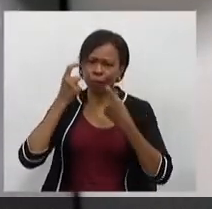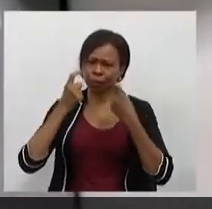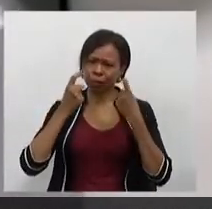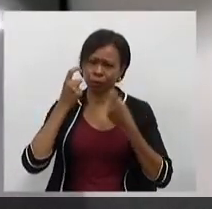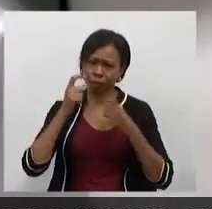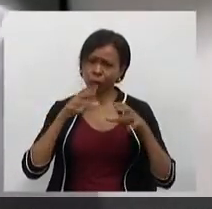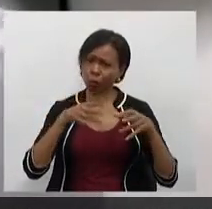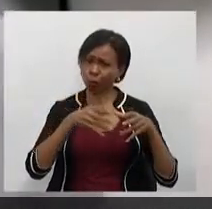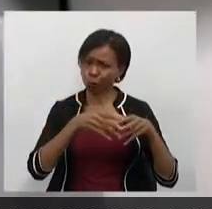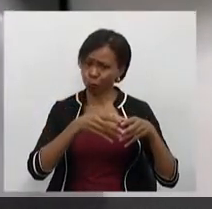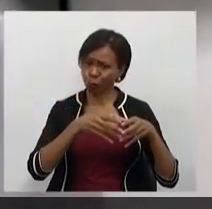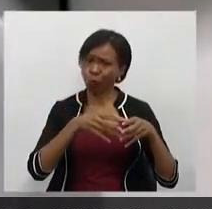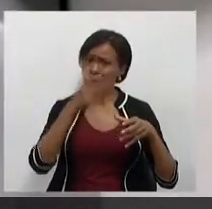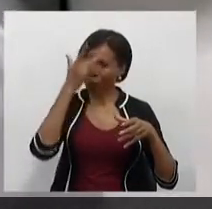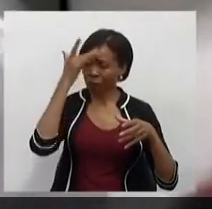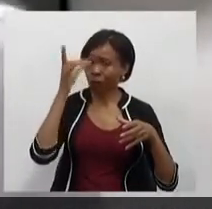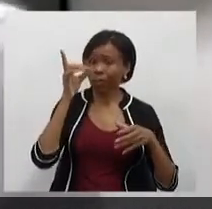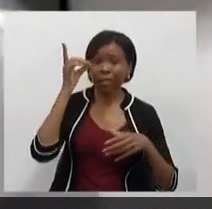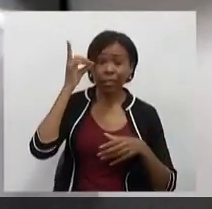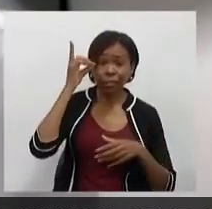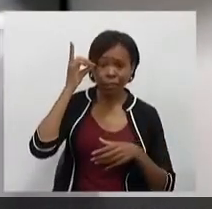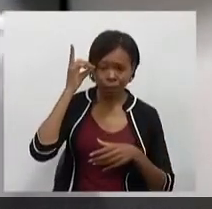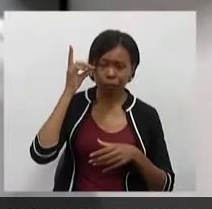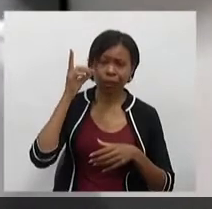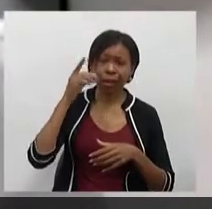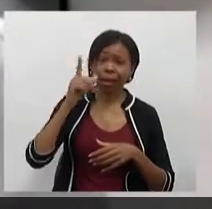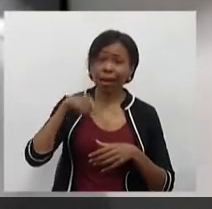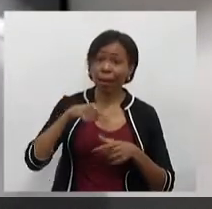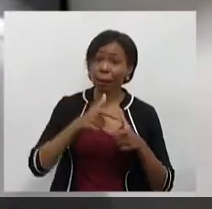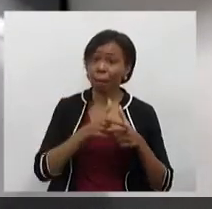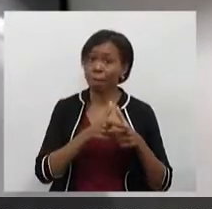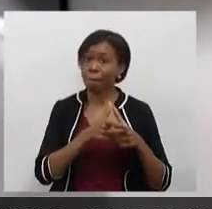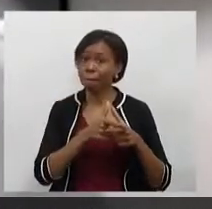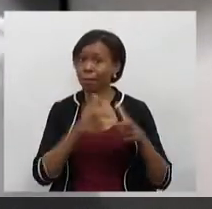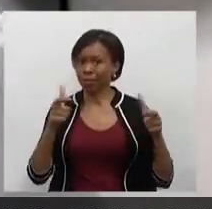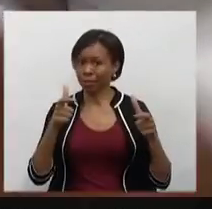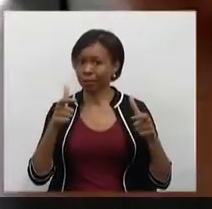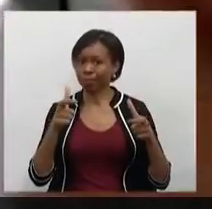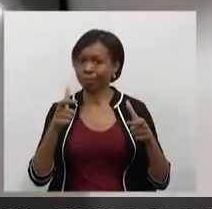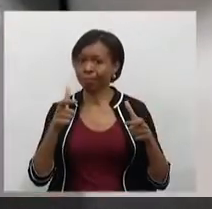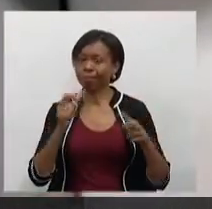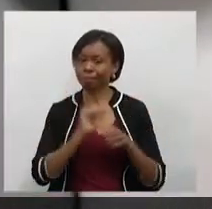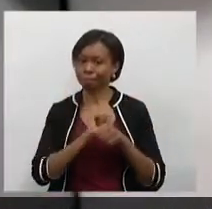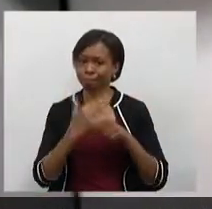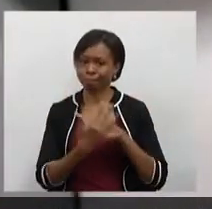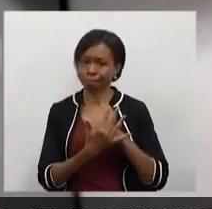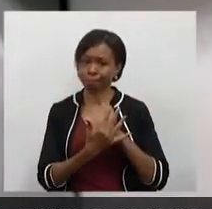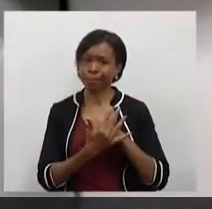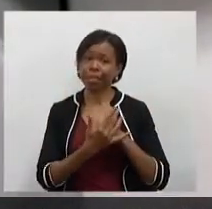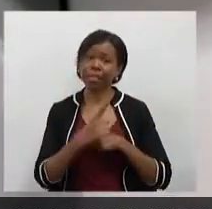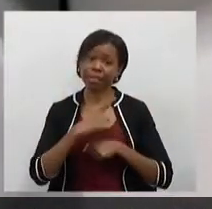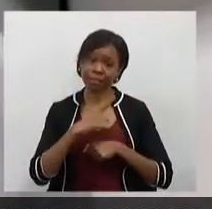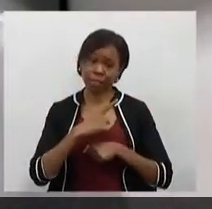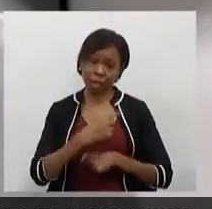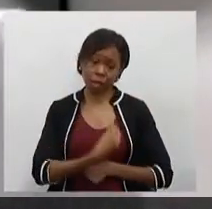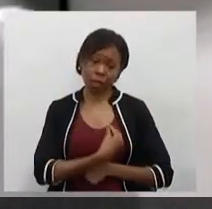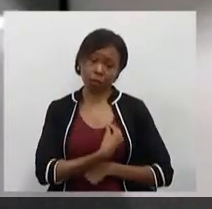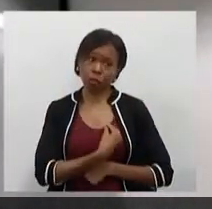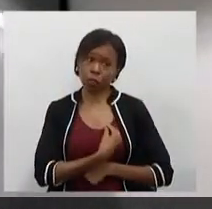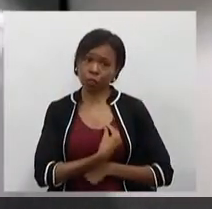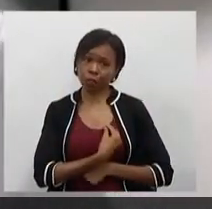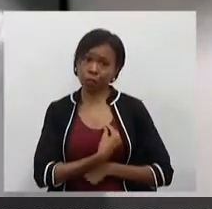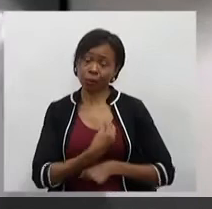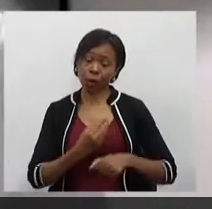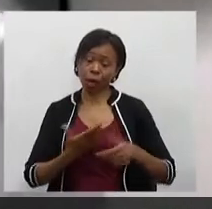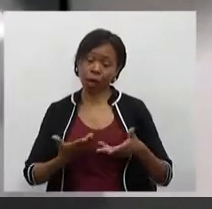as quais apresentam um risco elevado de complicações pela Covid e uma expectativa de vida reduzida. A vacinação